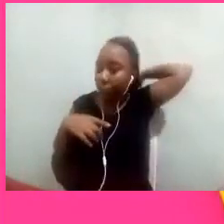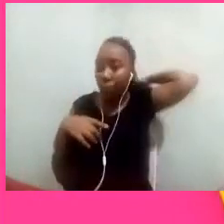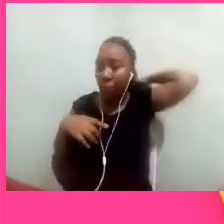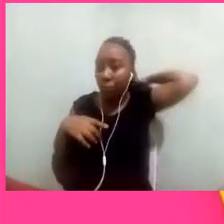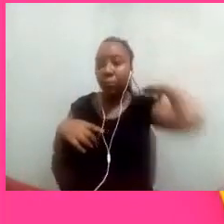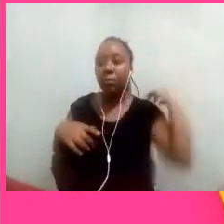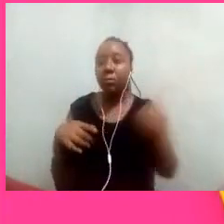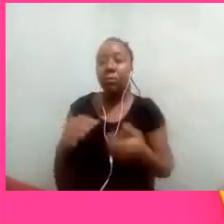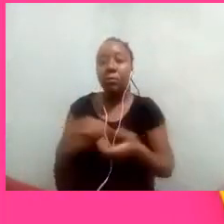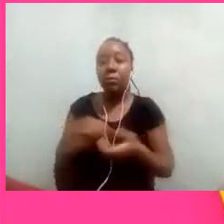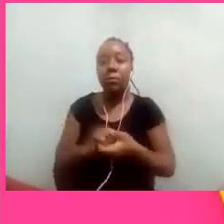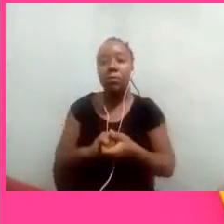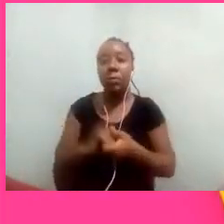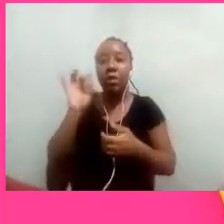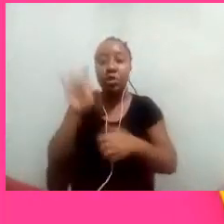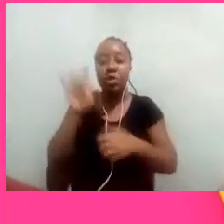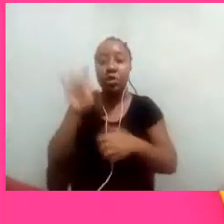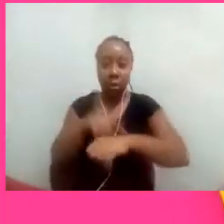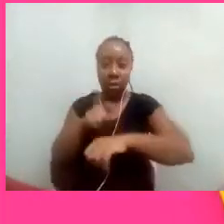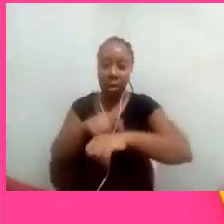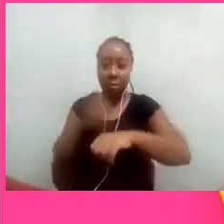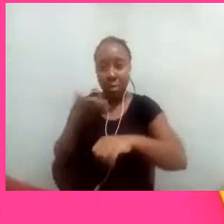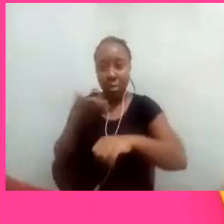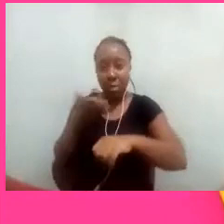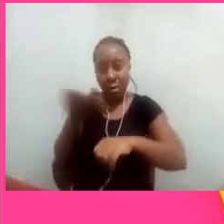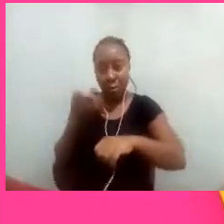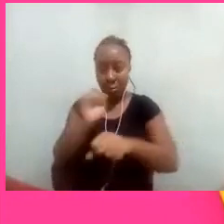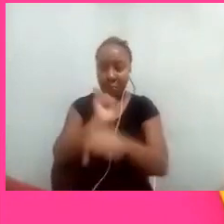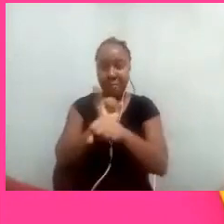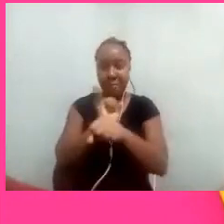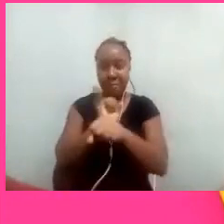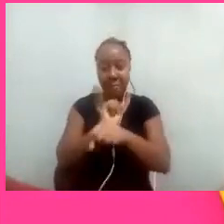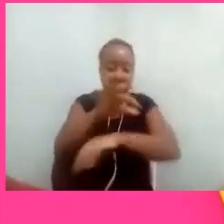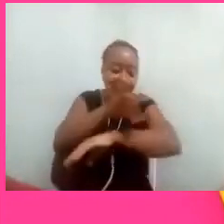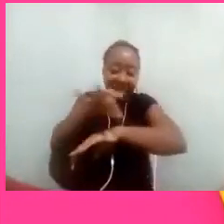Então, só para ganhar tempo, eu vou parar de fazer aqueles risquinhos.